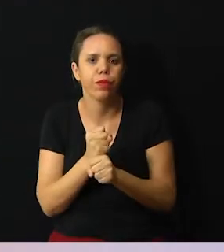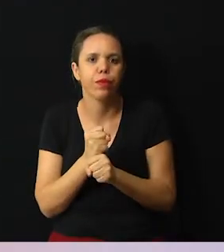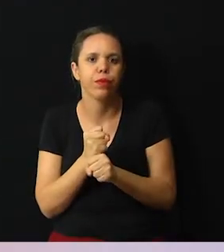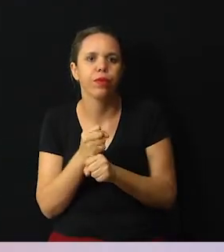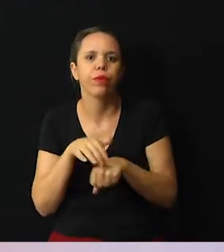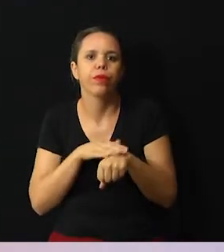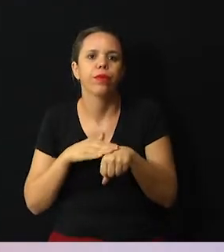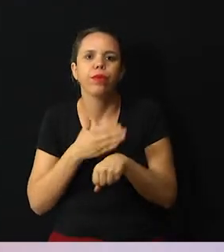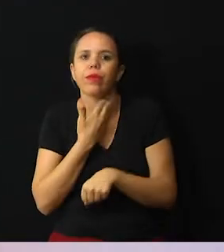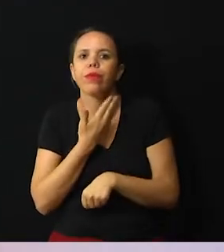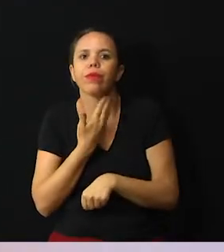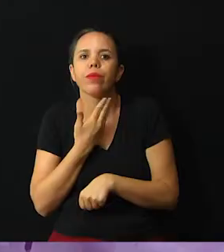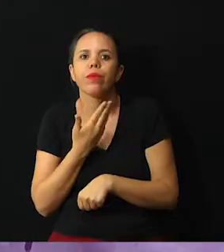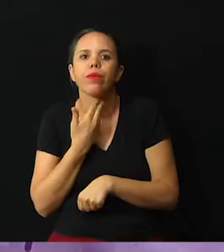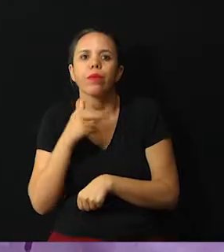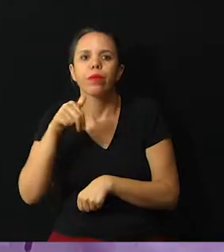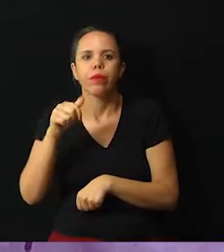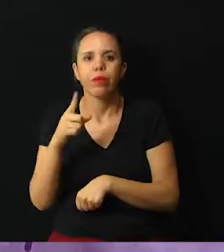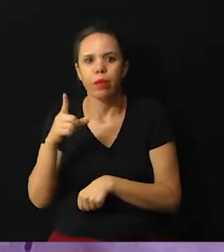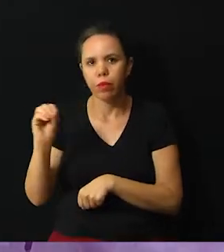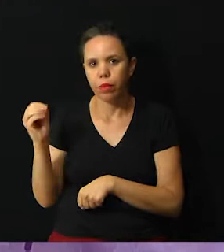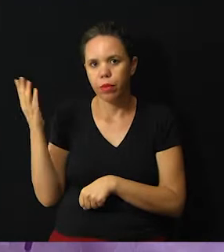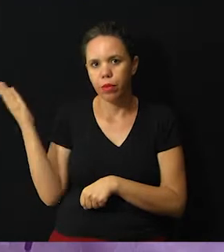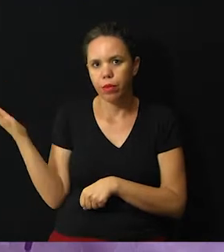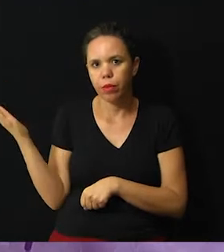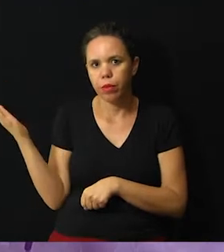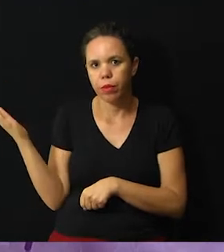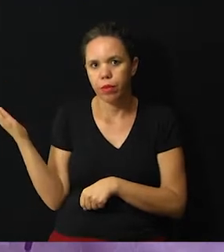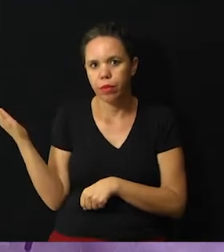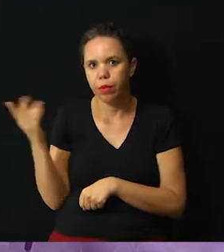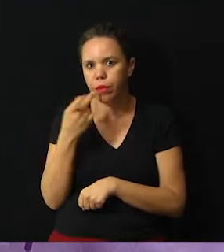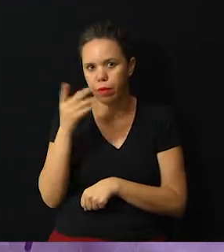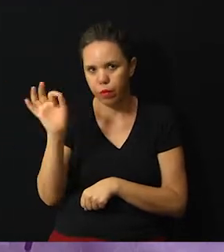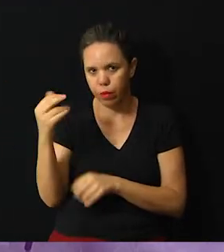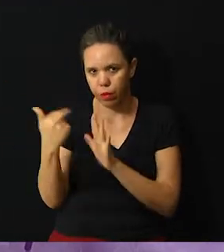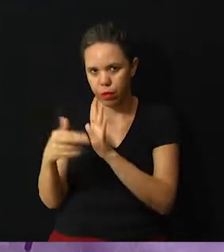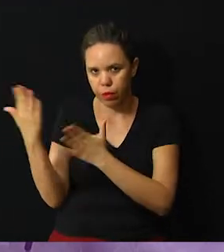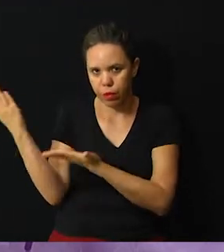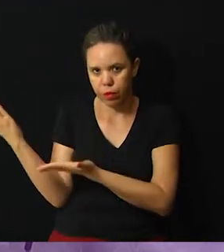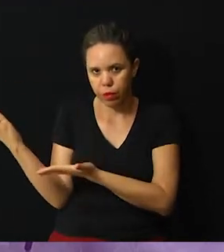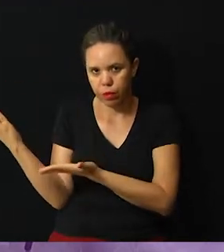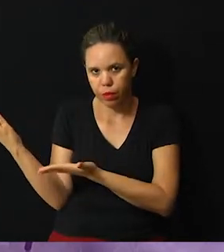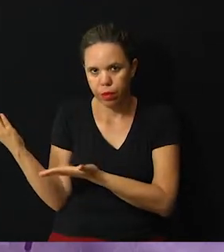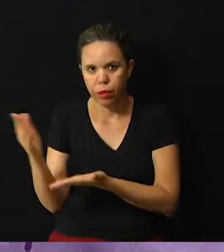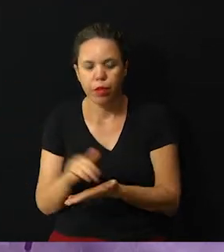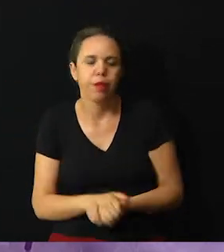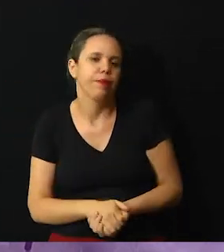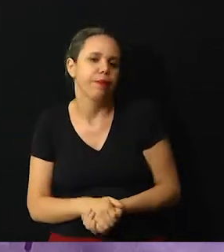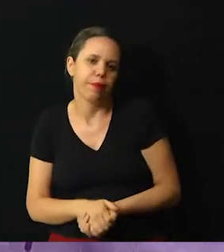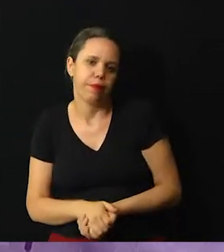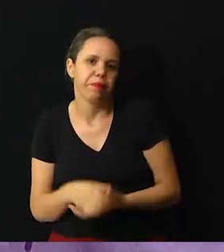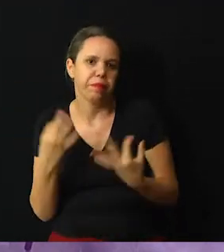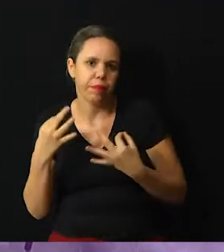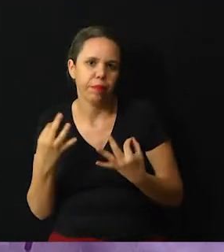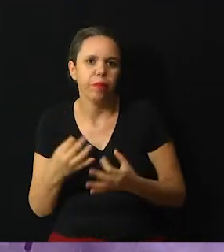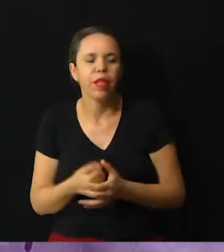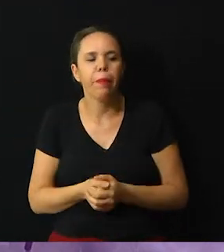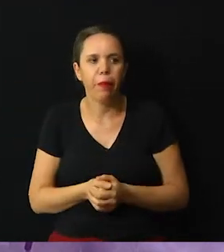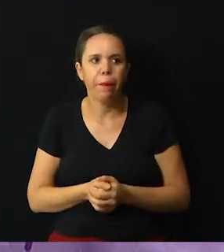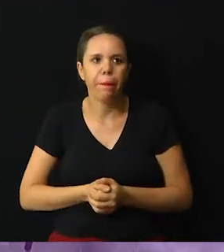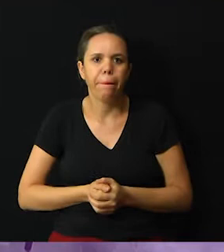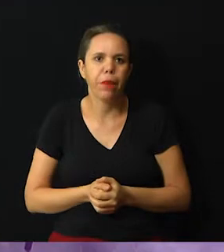gente vai conversar com o Fernando Chiuqueta. Falei certo o seu nome, doutor? Muito bem, perfeito.